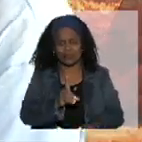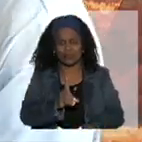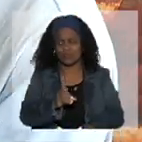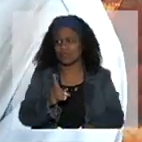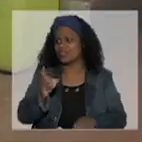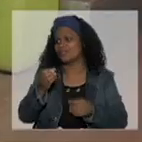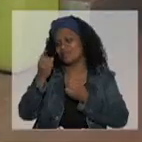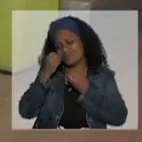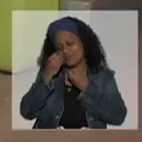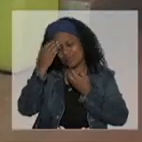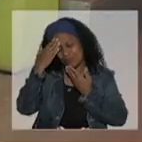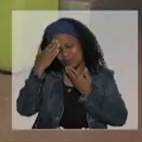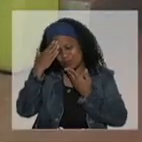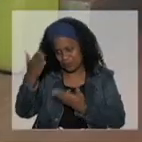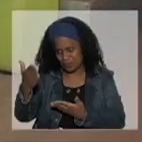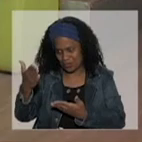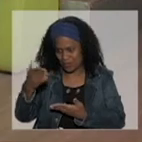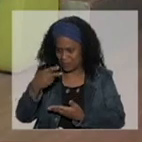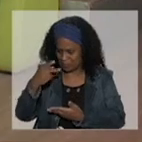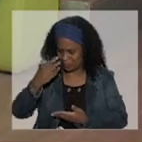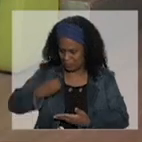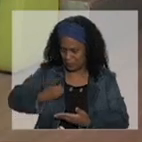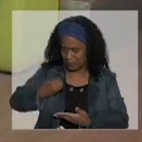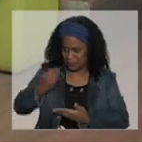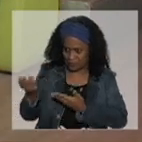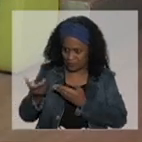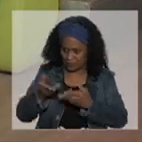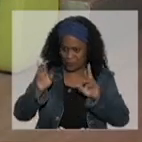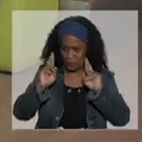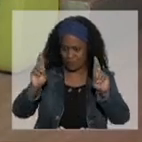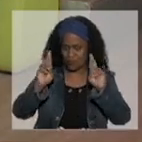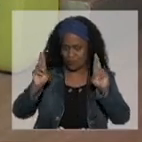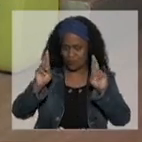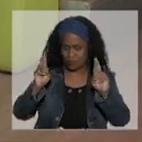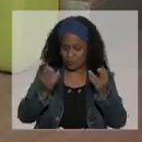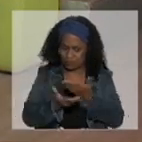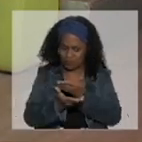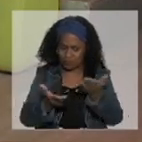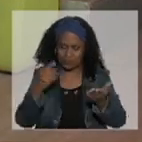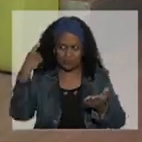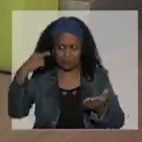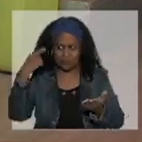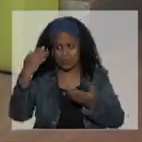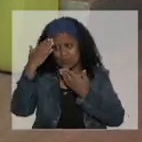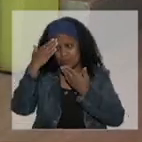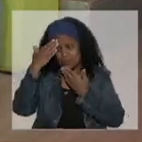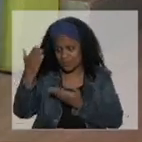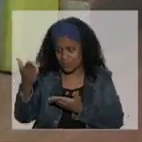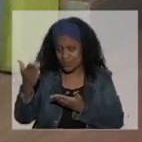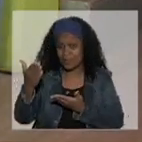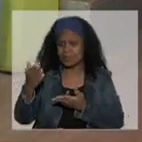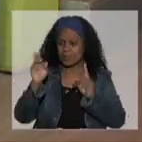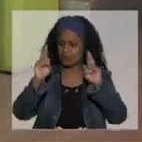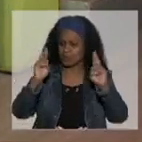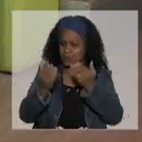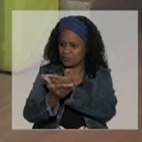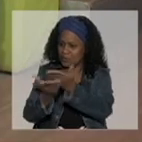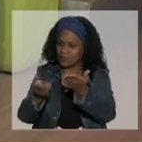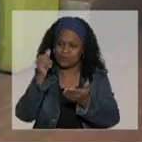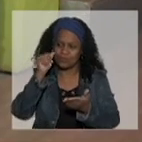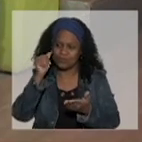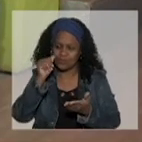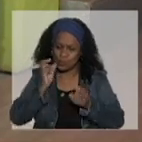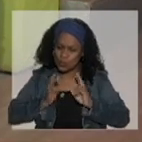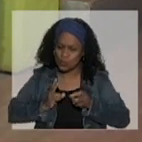é ótimo quero agradecer muito a presença de vocês já a moção acertado muito obrigada mais uma vez obrigada a gente gostaria que vocês